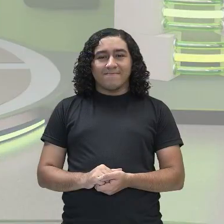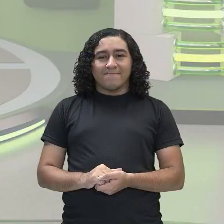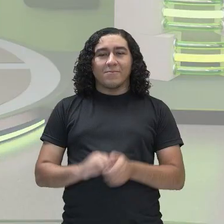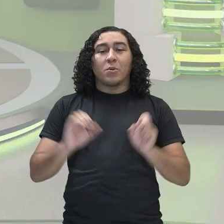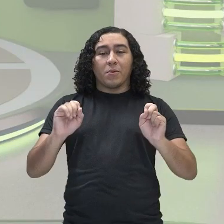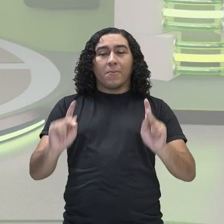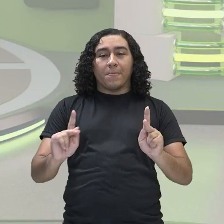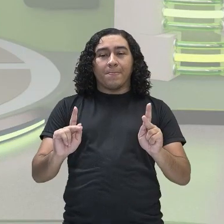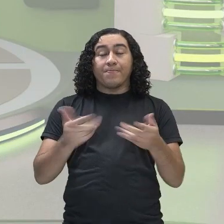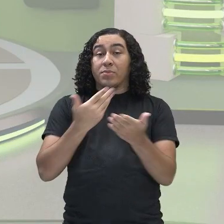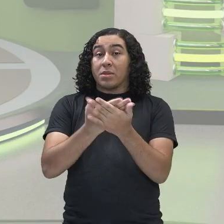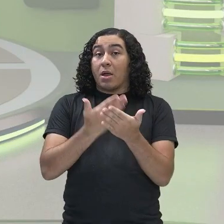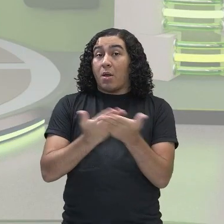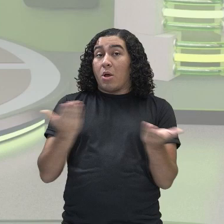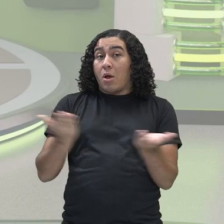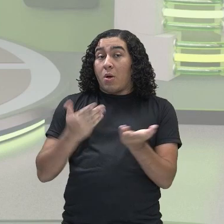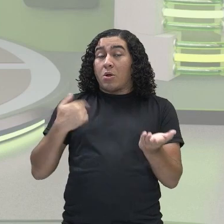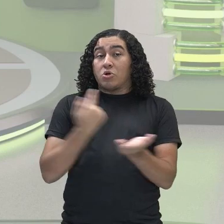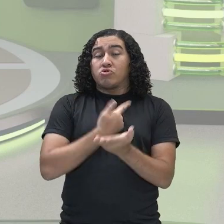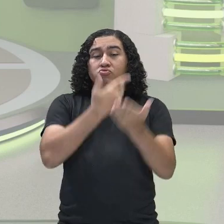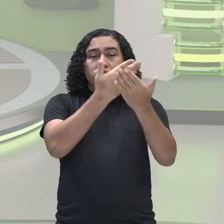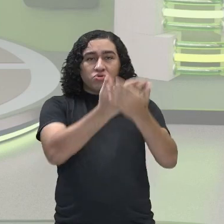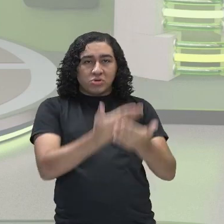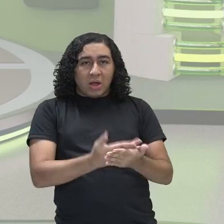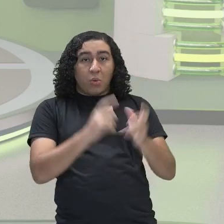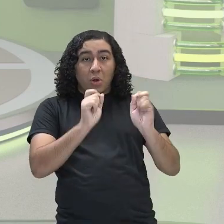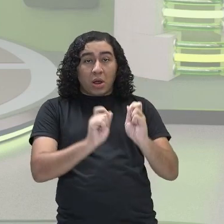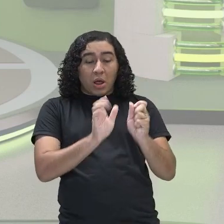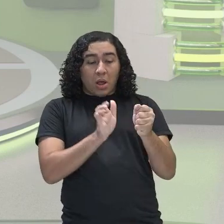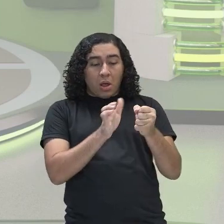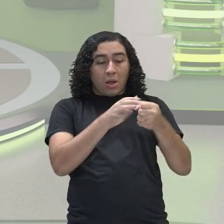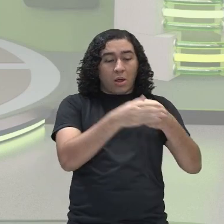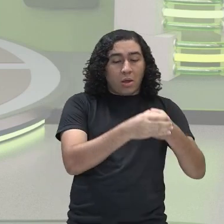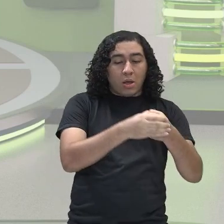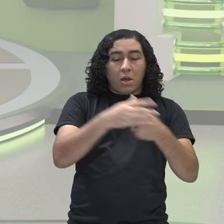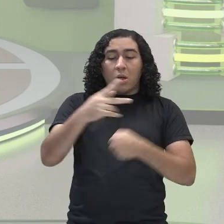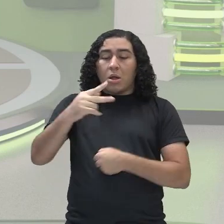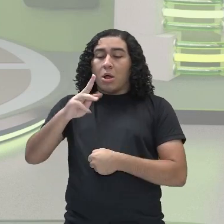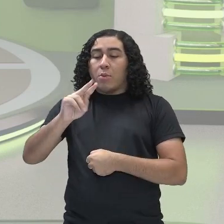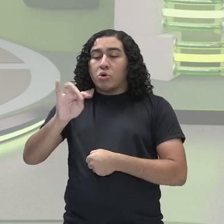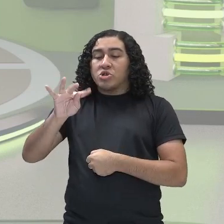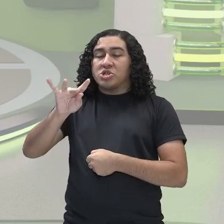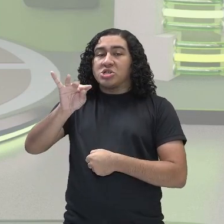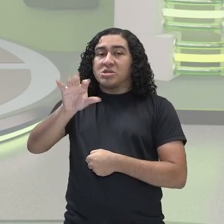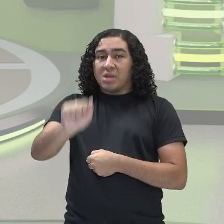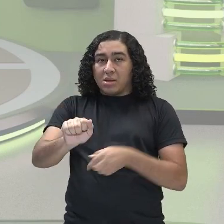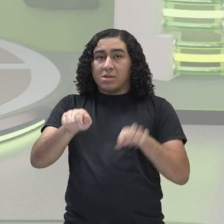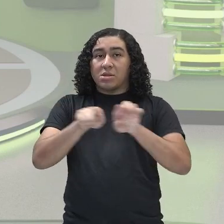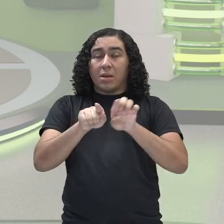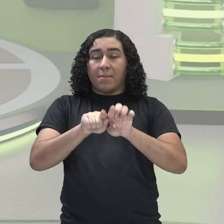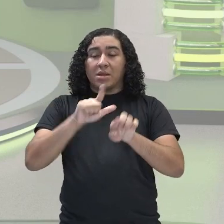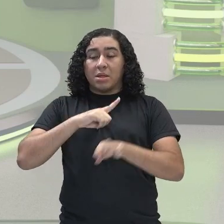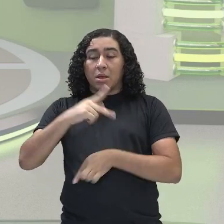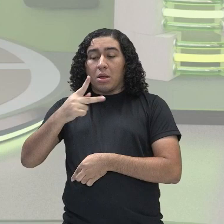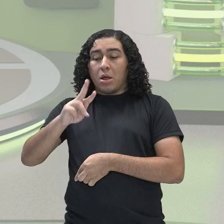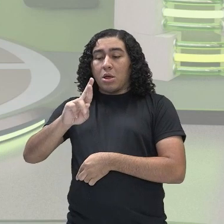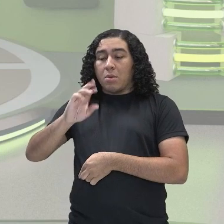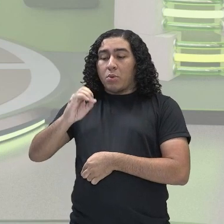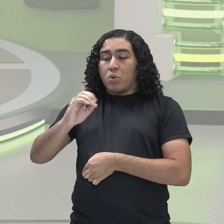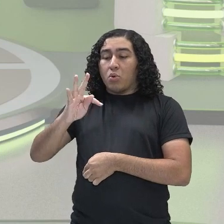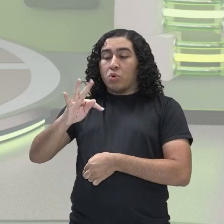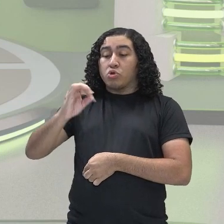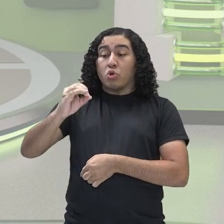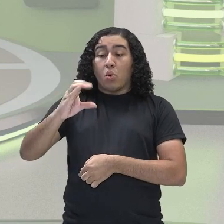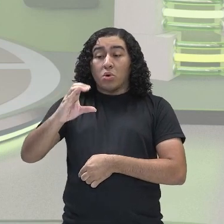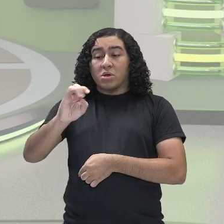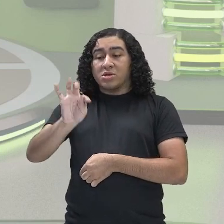Muito bem, nessa aula nós vamos estudar sobre o reino protista, também chamado de reino protoctista. E talvez você